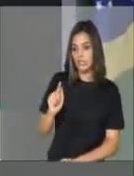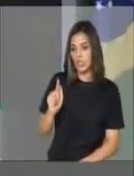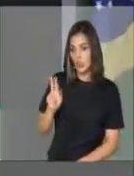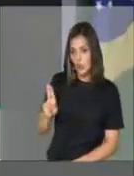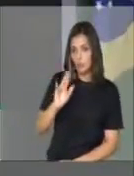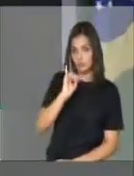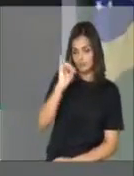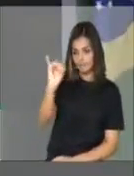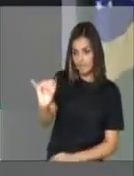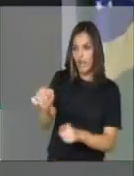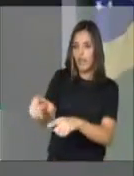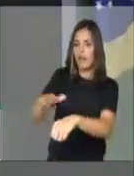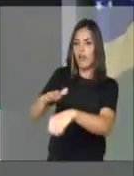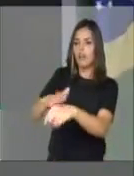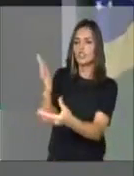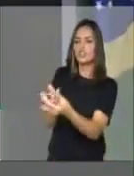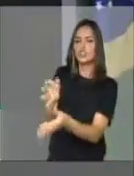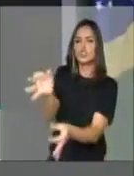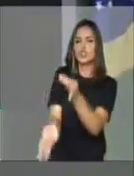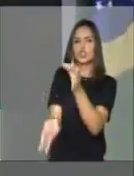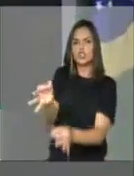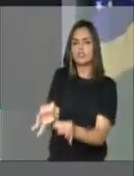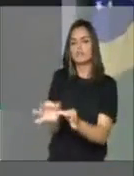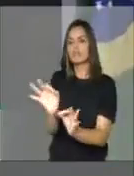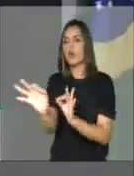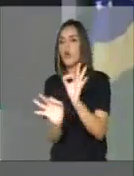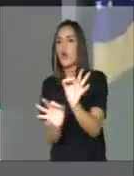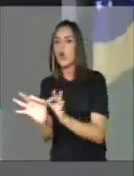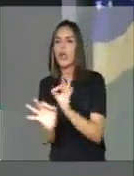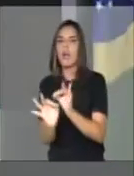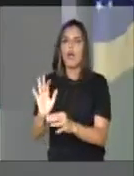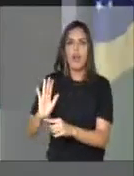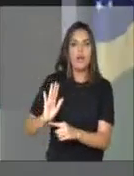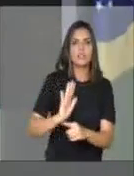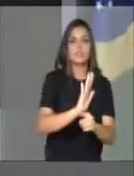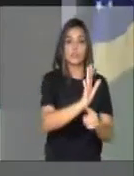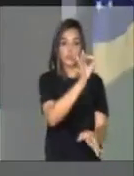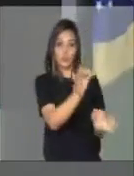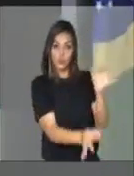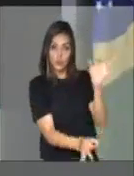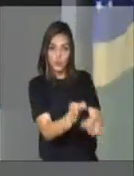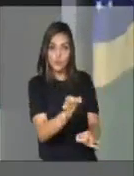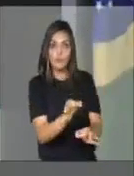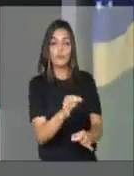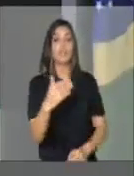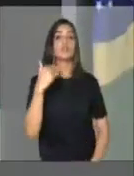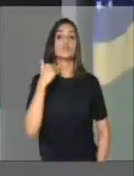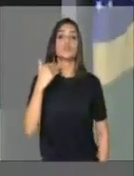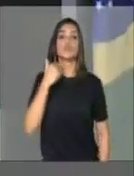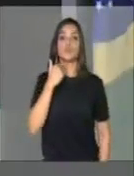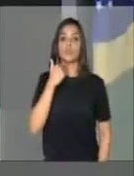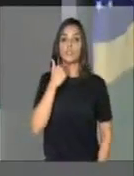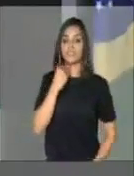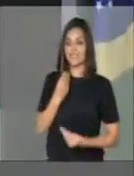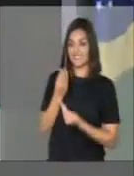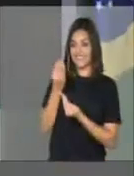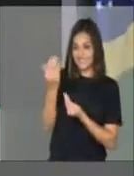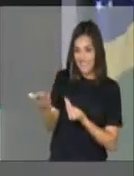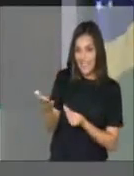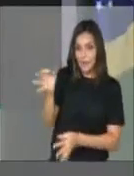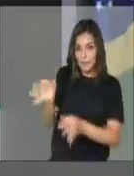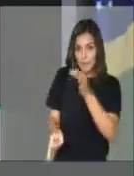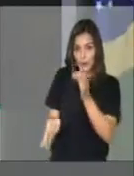AGU. A AGU promove perante a Justiça, então, procedimento de auxílio direto judicial. Juiz ao qual for